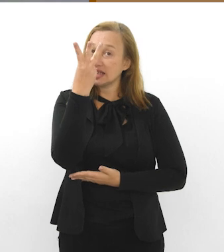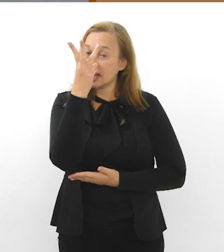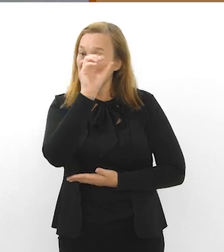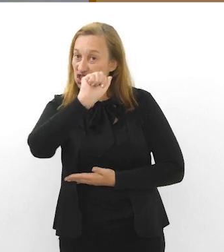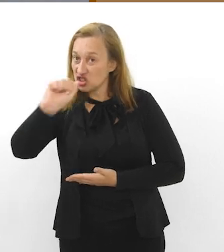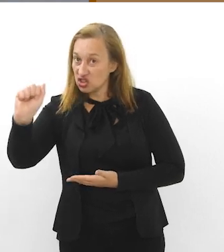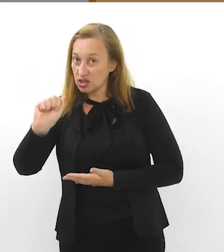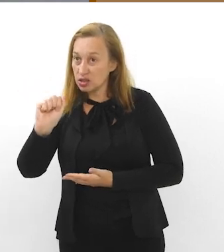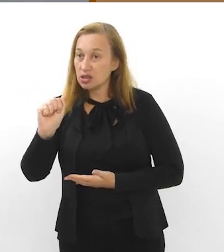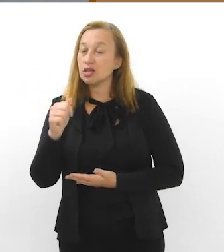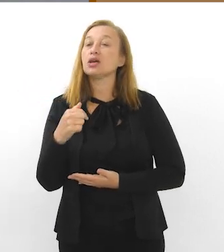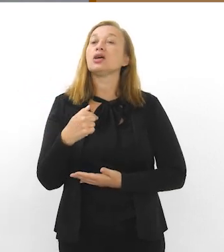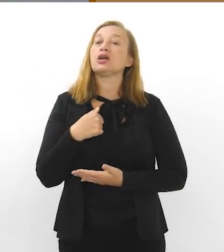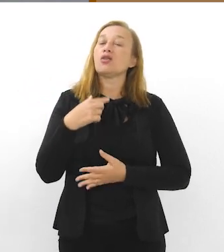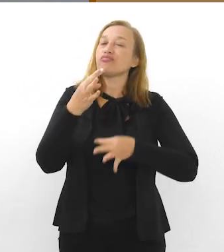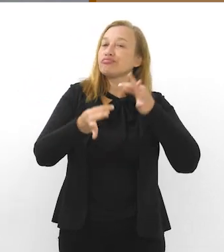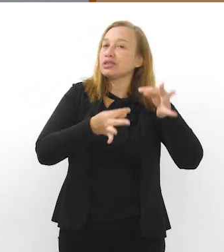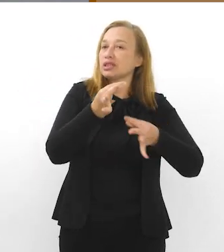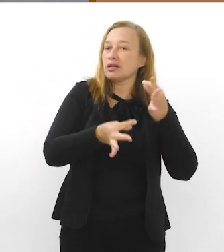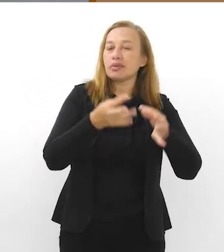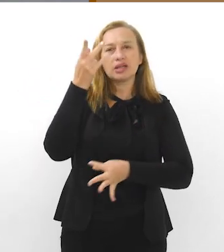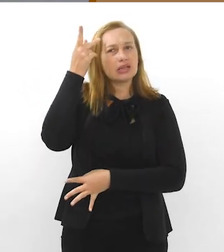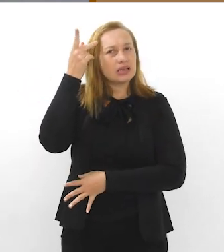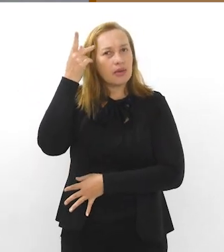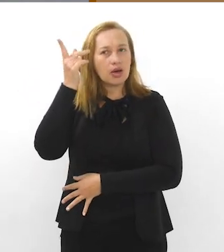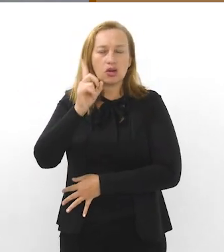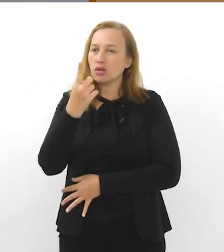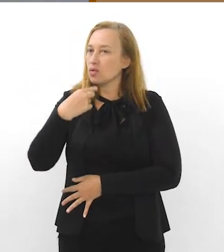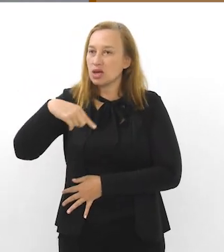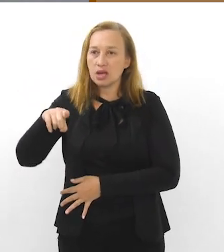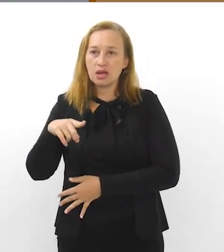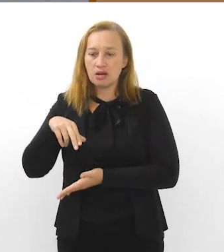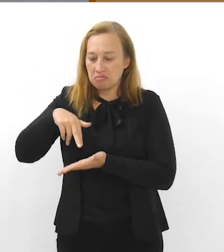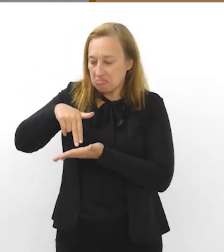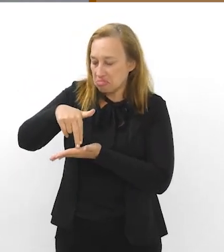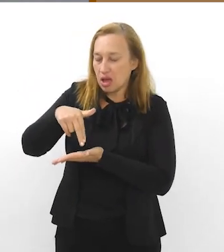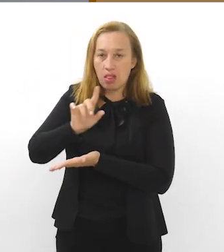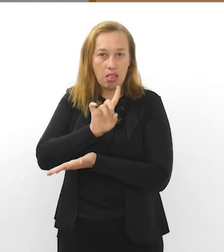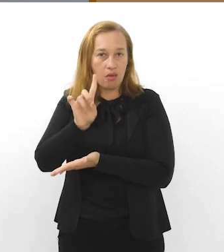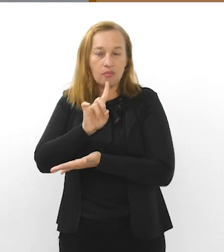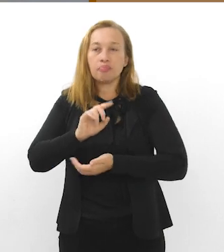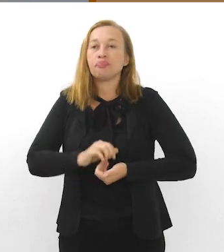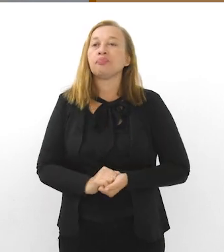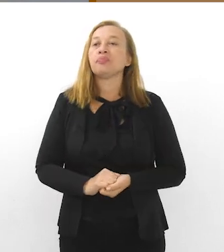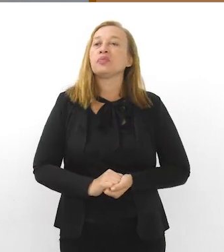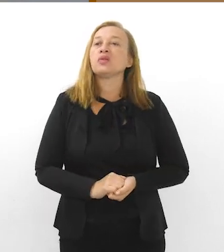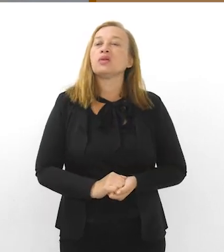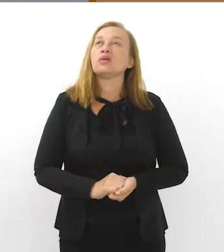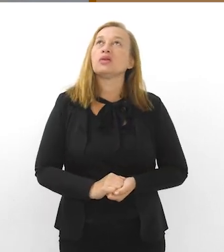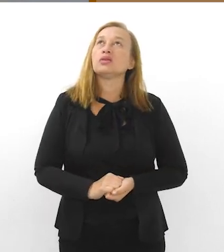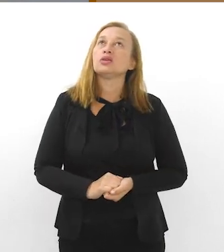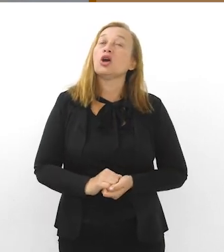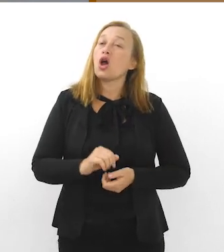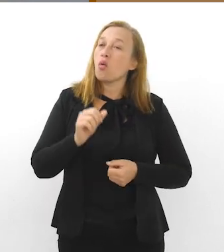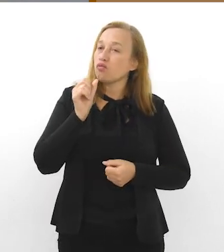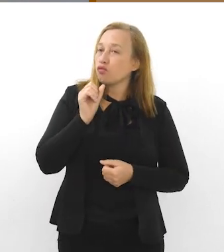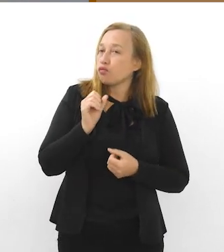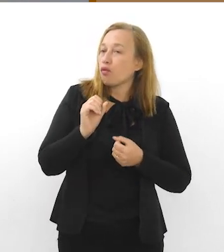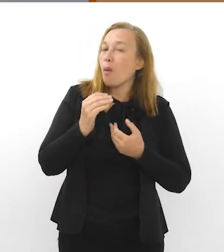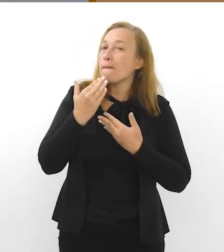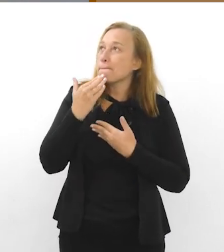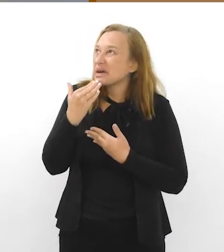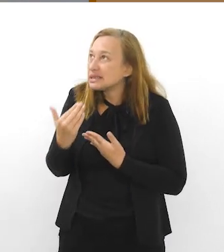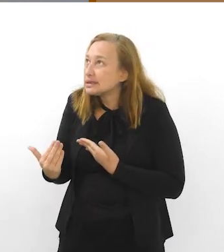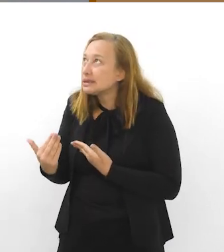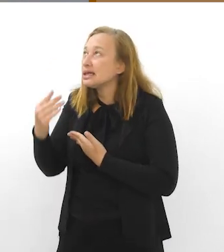3 dias e eu fazia tratamento em São Paulo, né? Eu não iria andar. Eu fiz esse pedido,